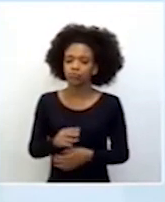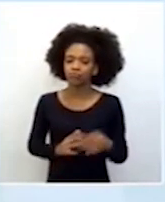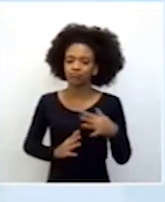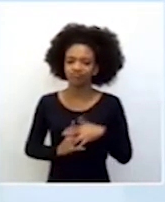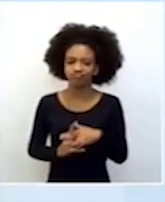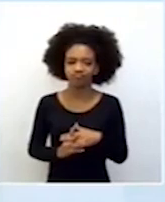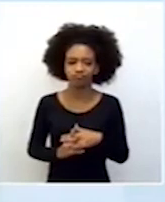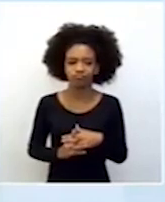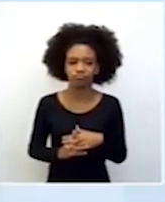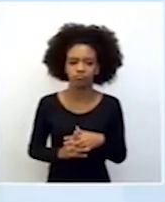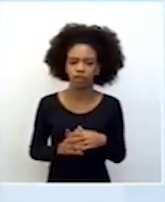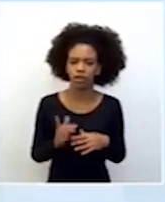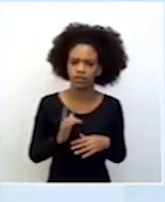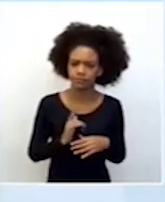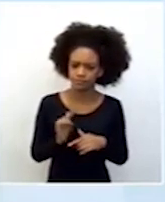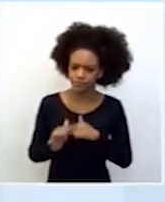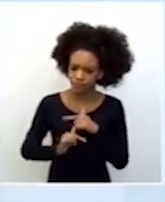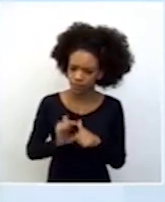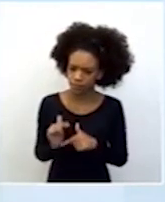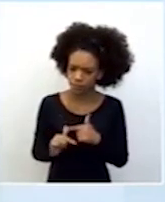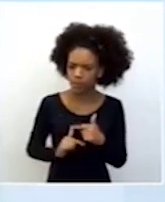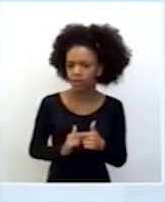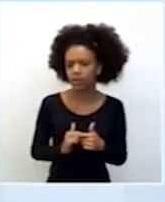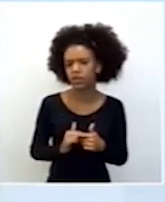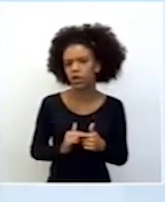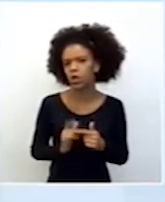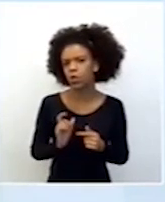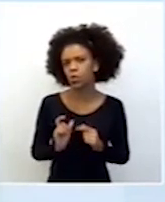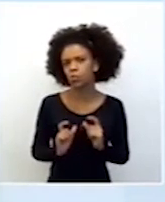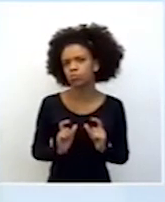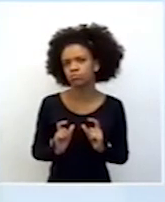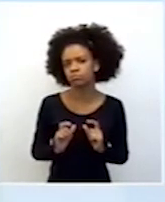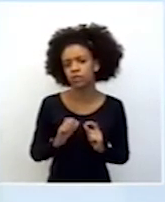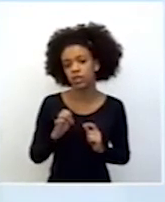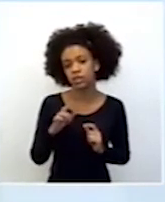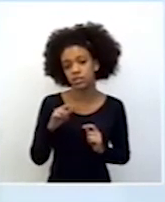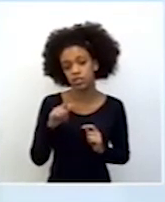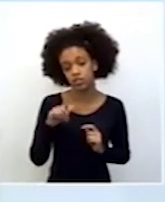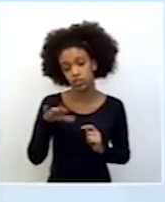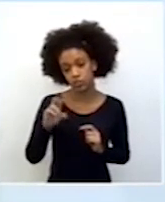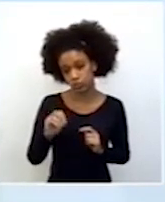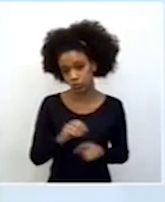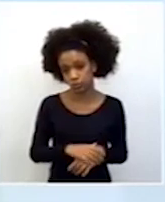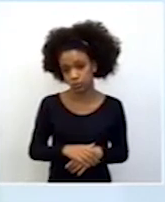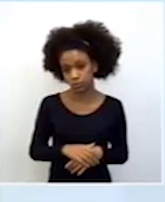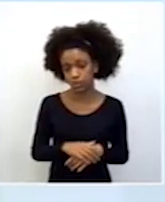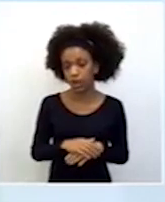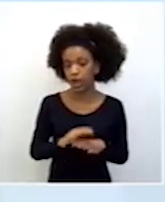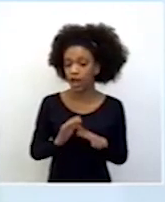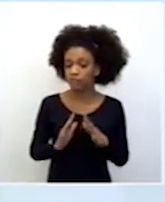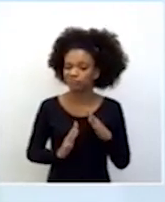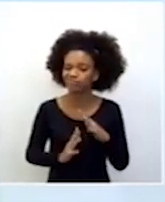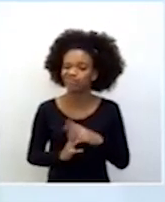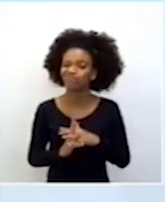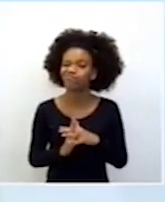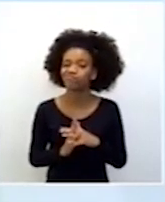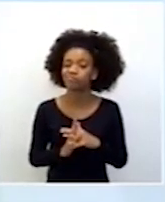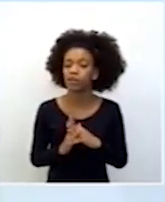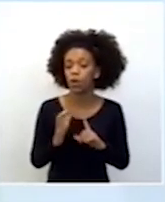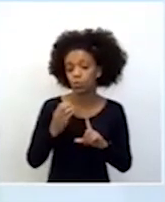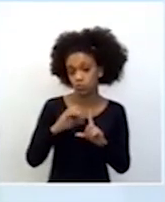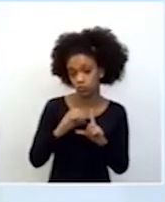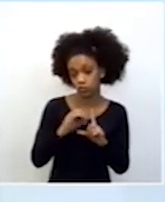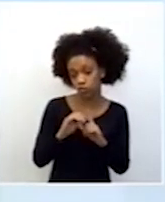parte das charges trabalha com a questão do exagero. Exagerando, o